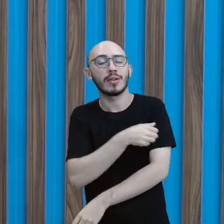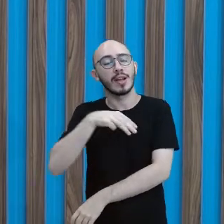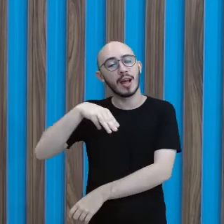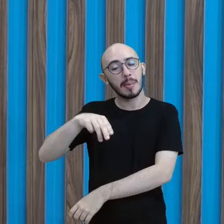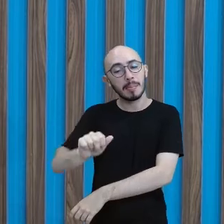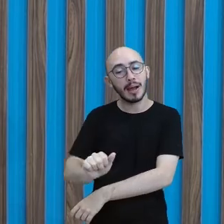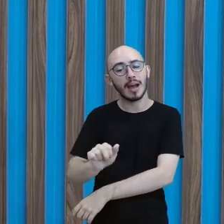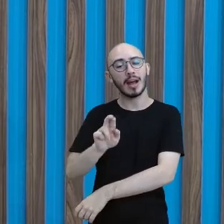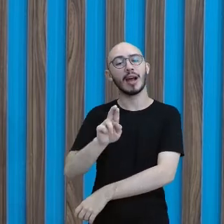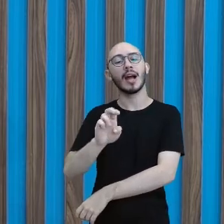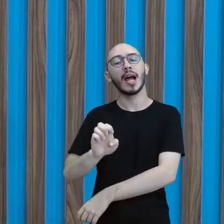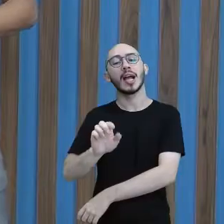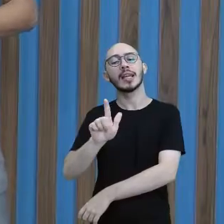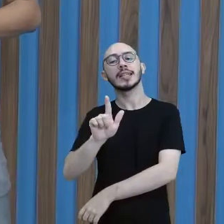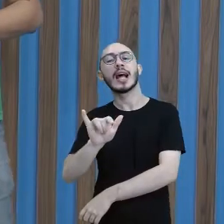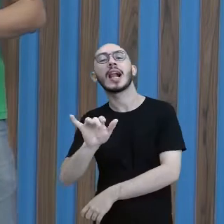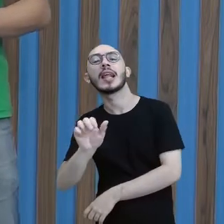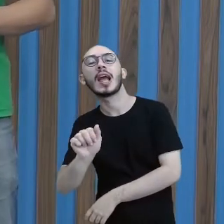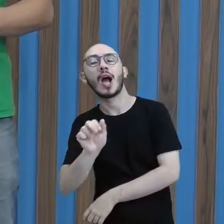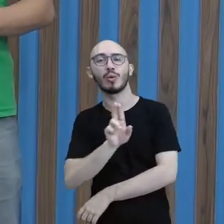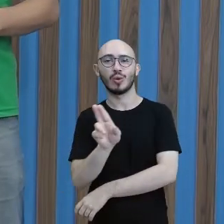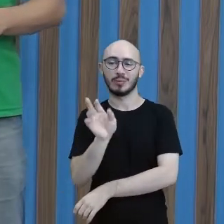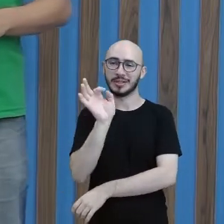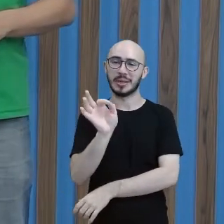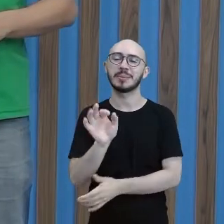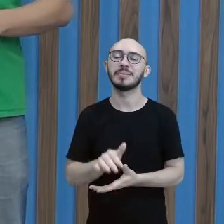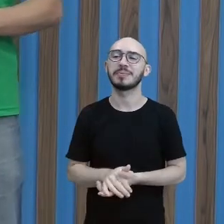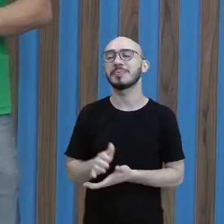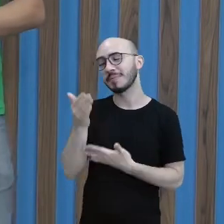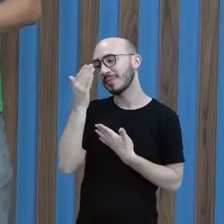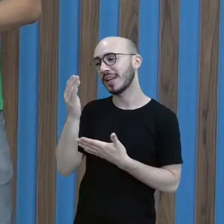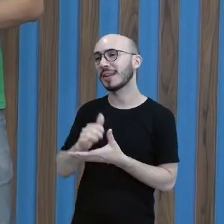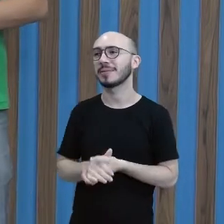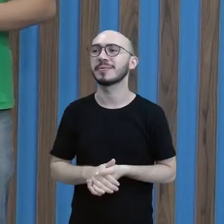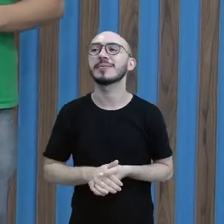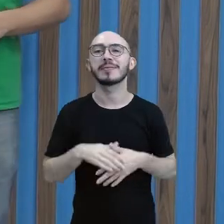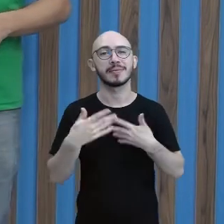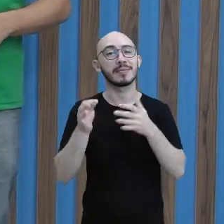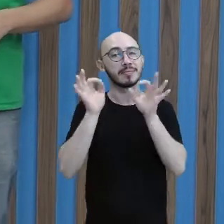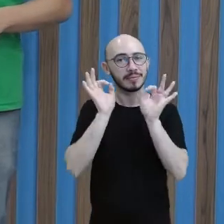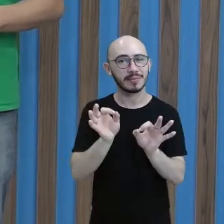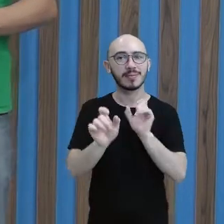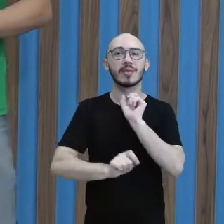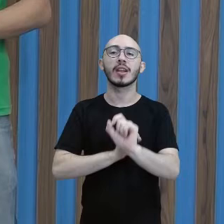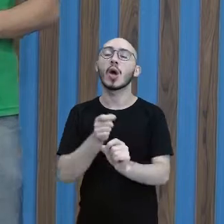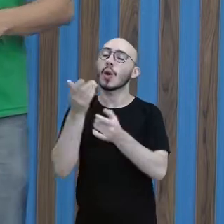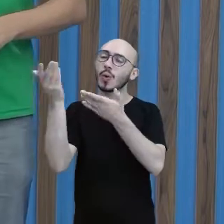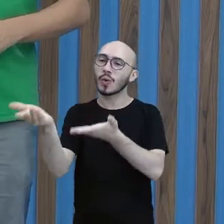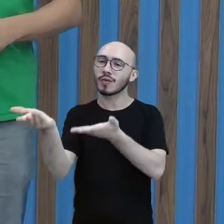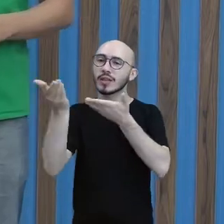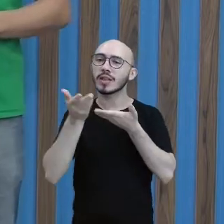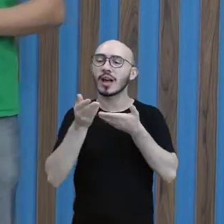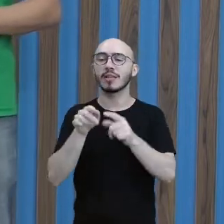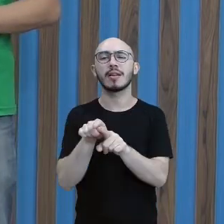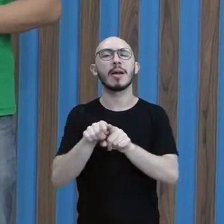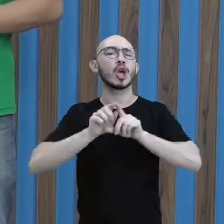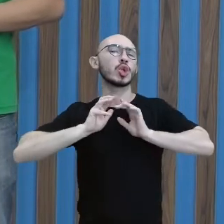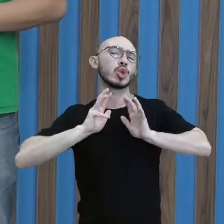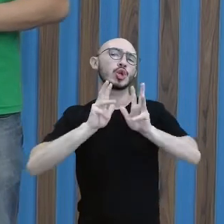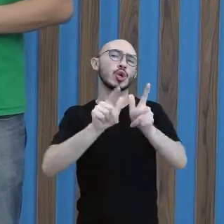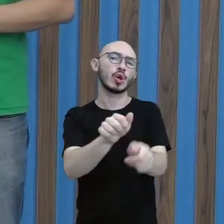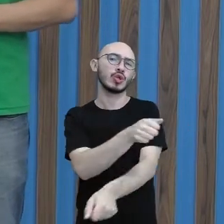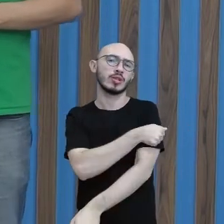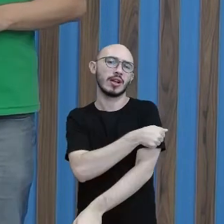Marcélia, né? Ah, tá certo. Ótimo, obrigado. Então, Marcélia, Então você está convidada, né, e todos os colegas também, a